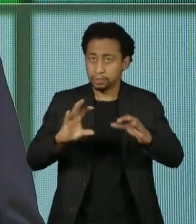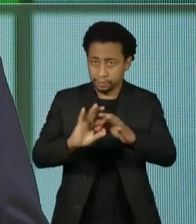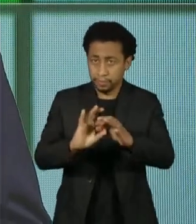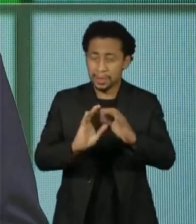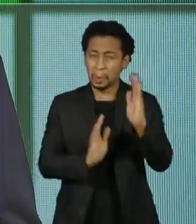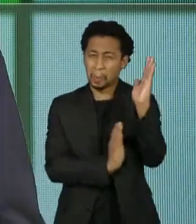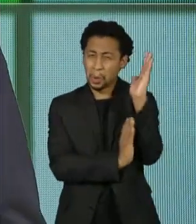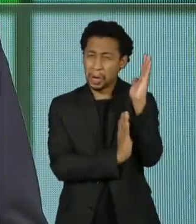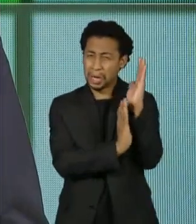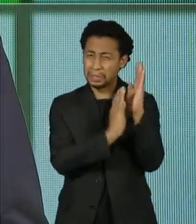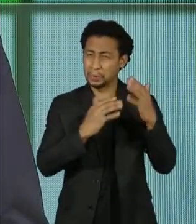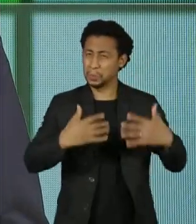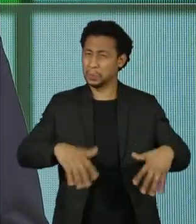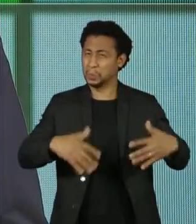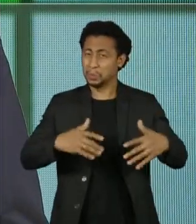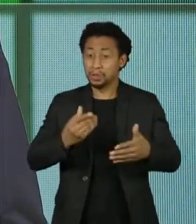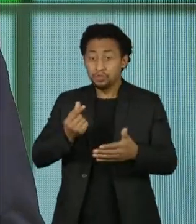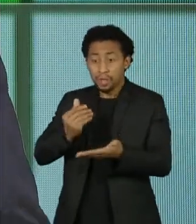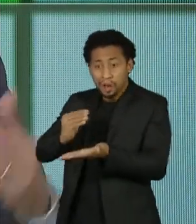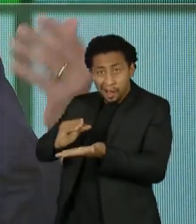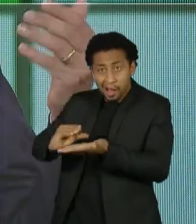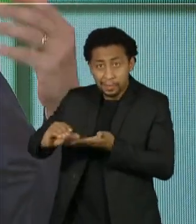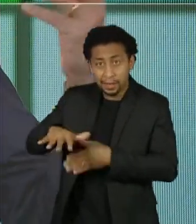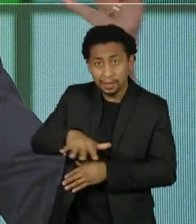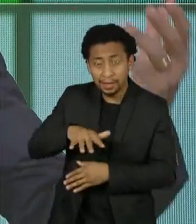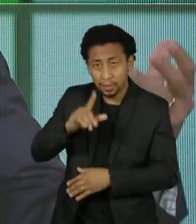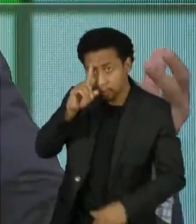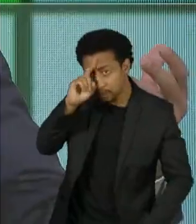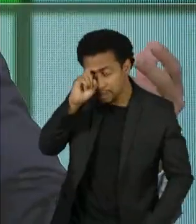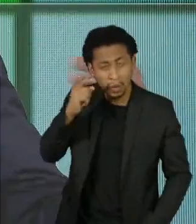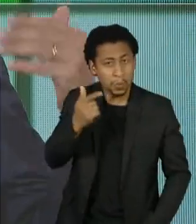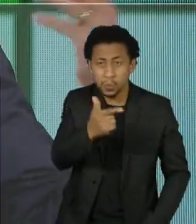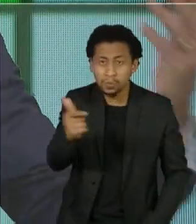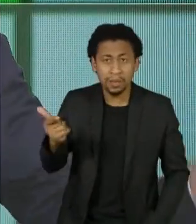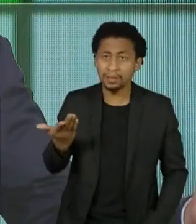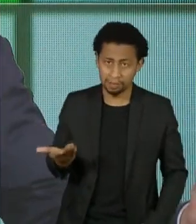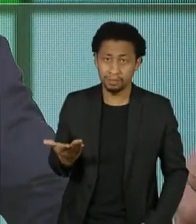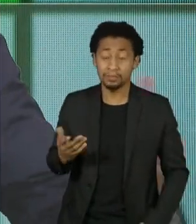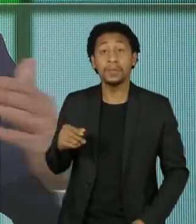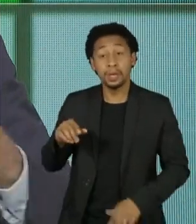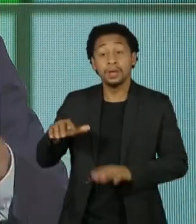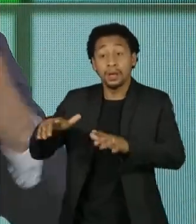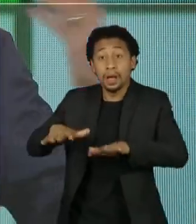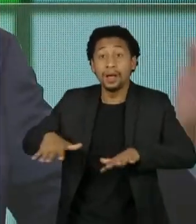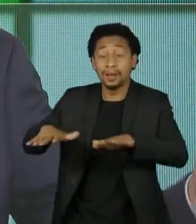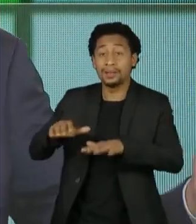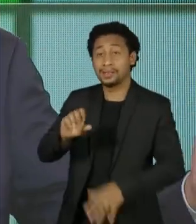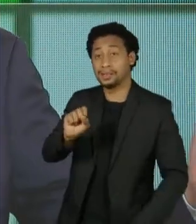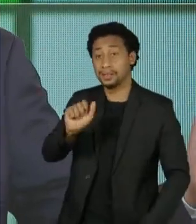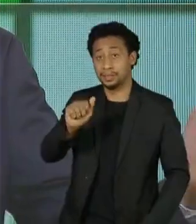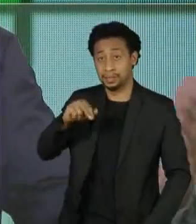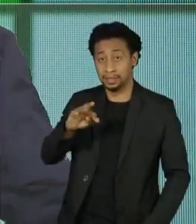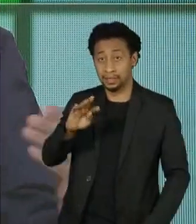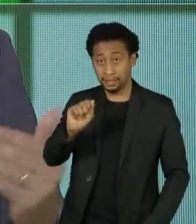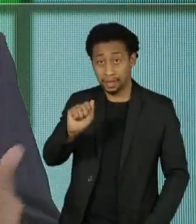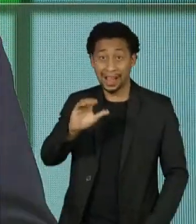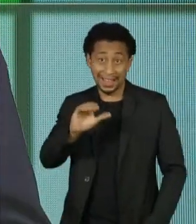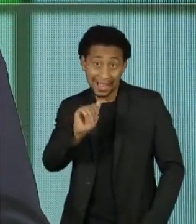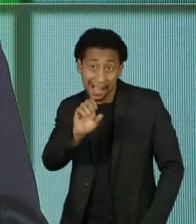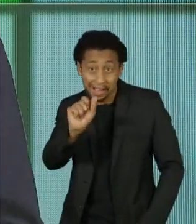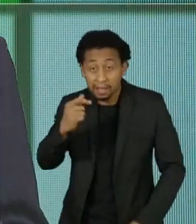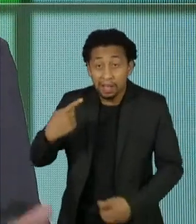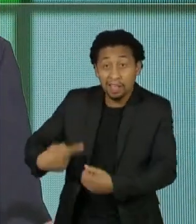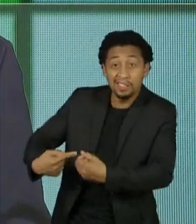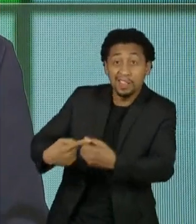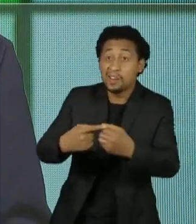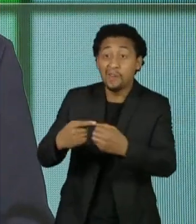que o dinheiro não chega nas Santas Casas. Nós temos intervenção em Santas Casas no interior inteiro. Tem Santa